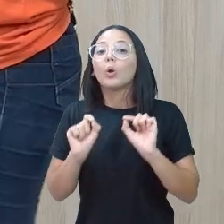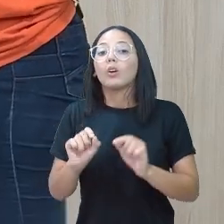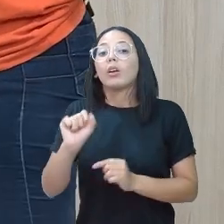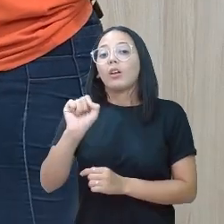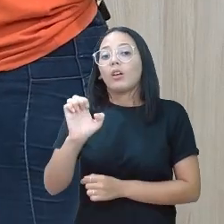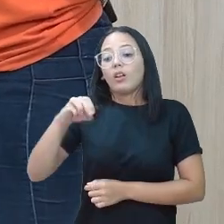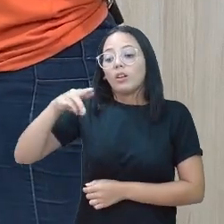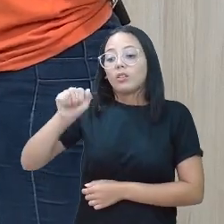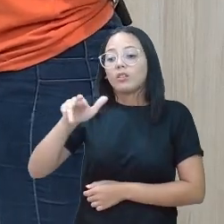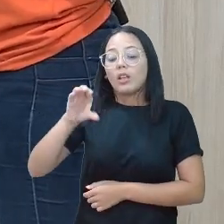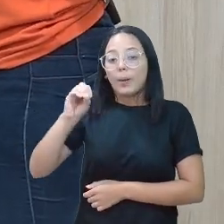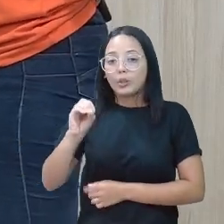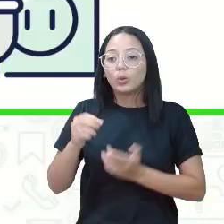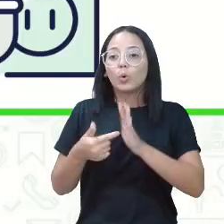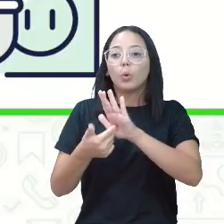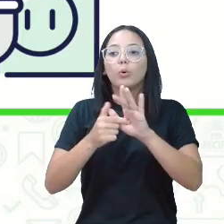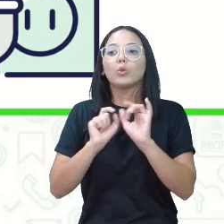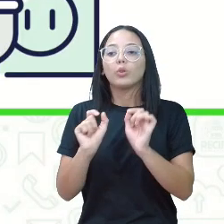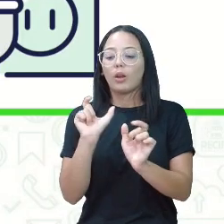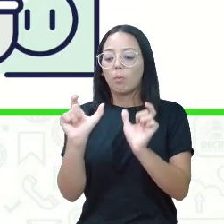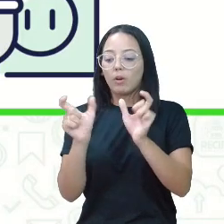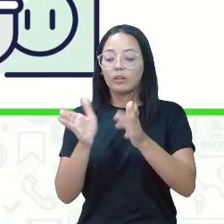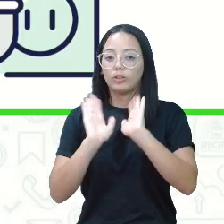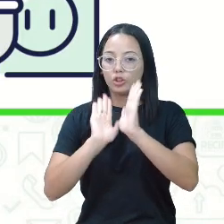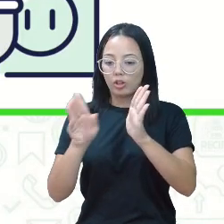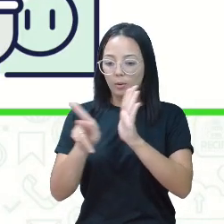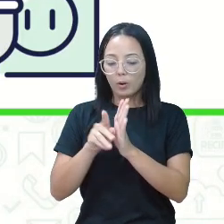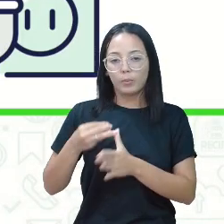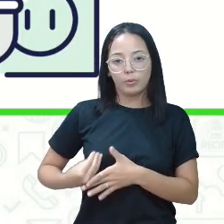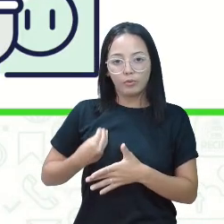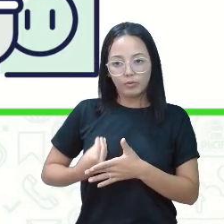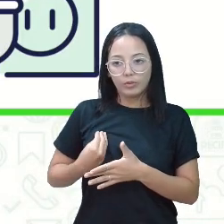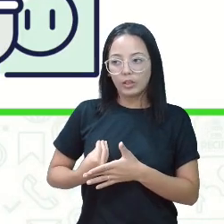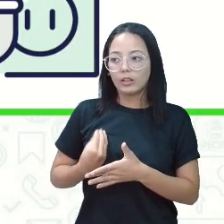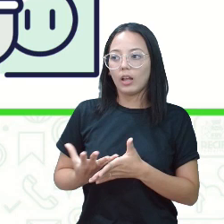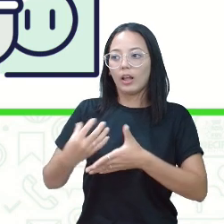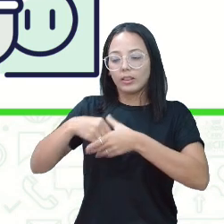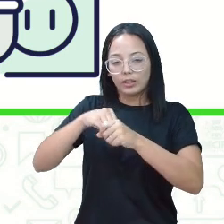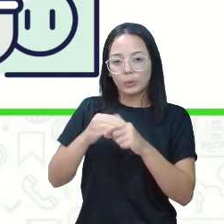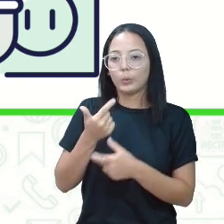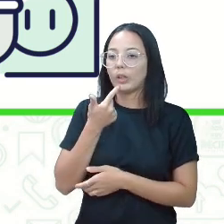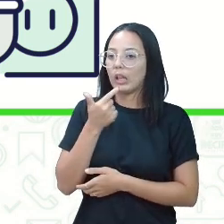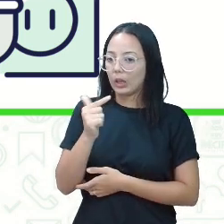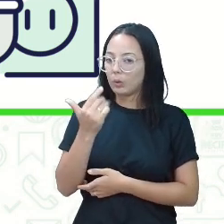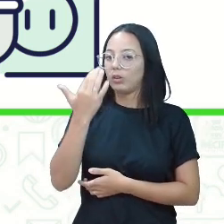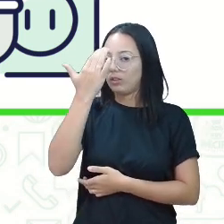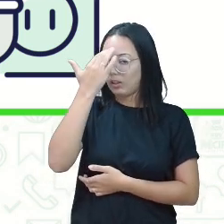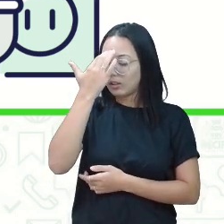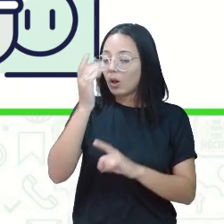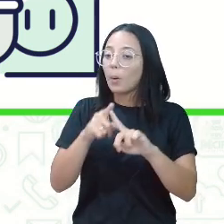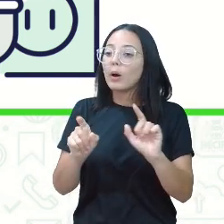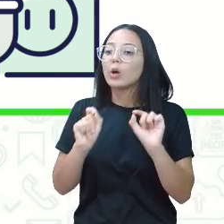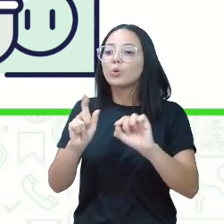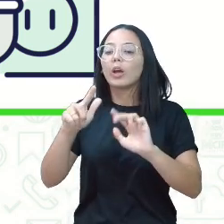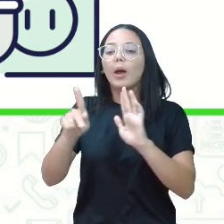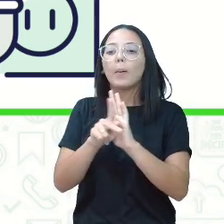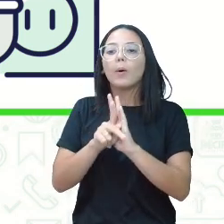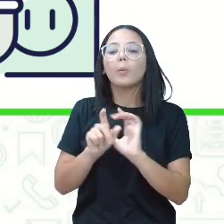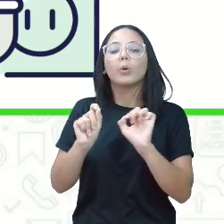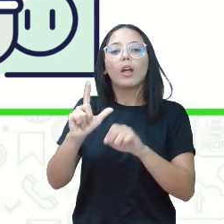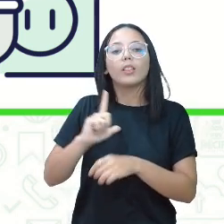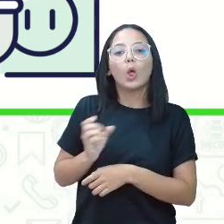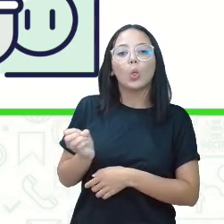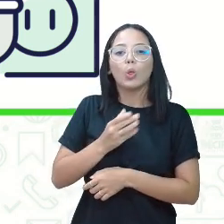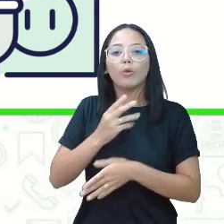Neologismo semântico indica uma palavra já existente no léxico da língua, né? Mas que adquire um